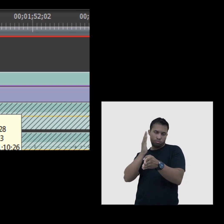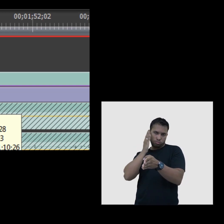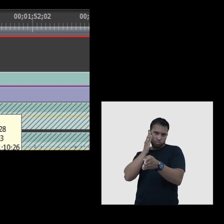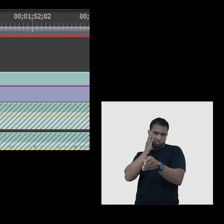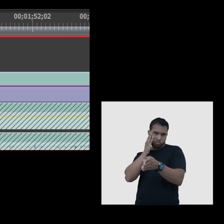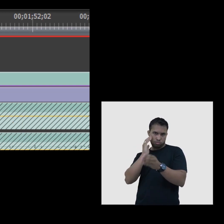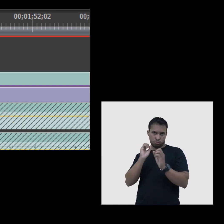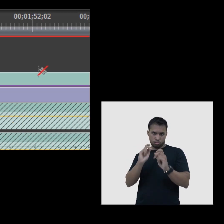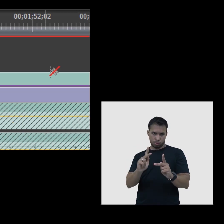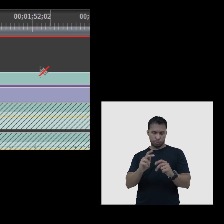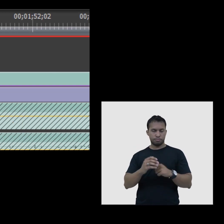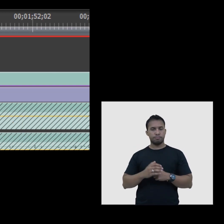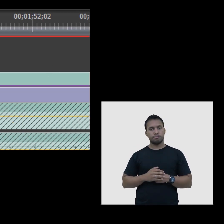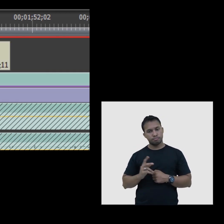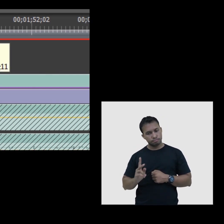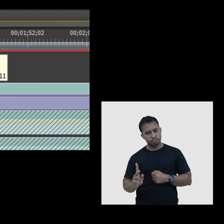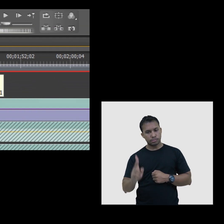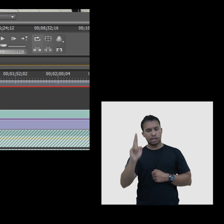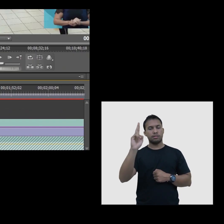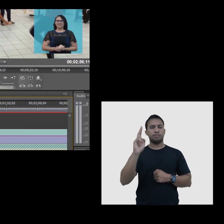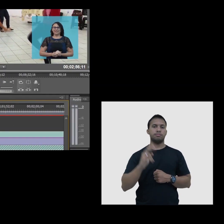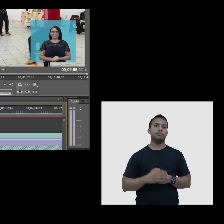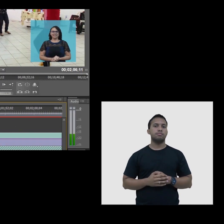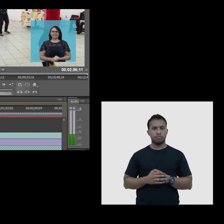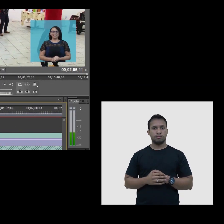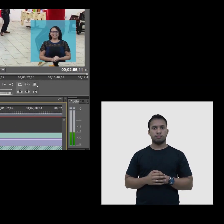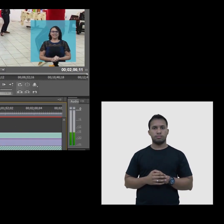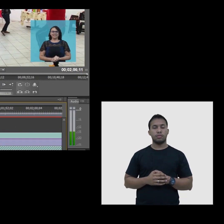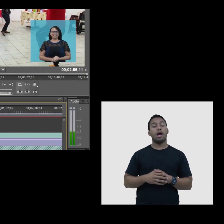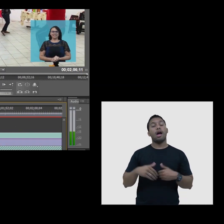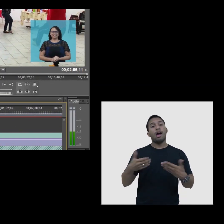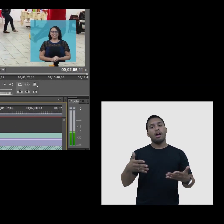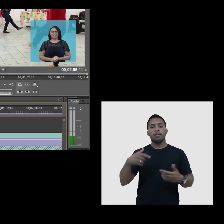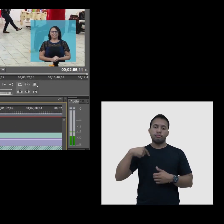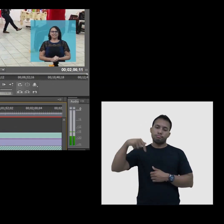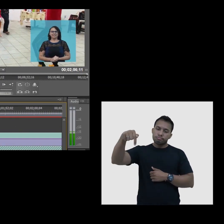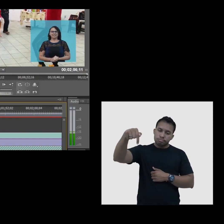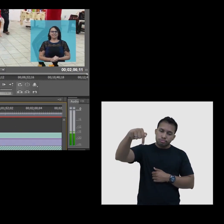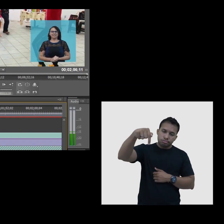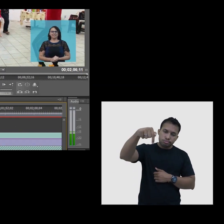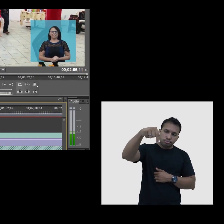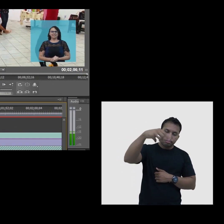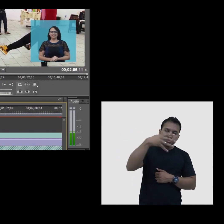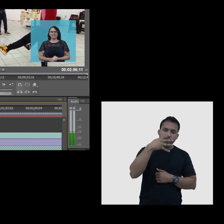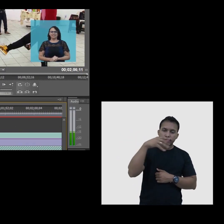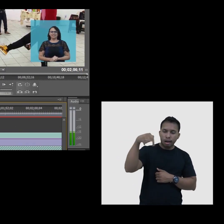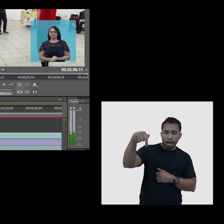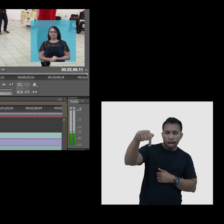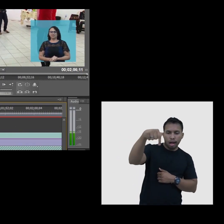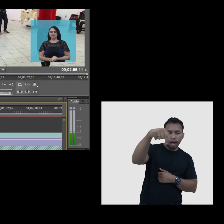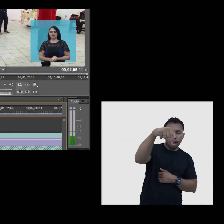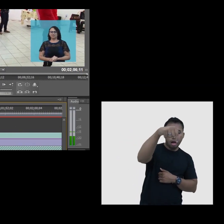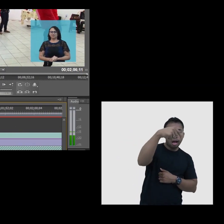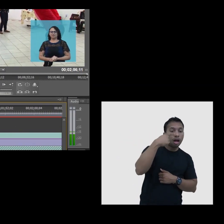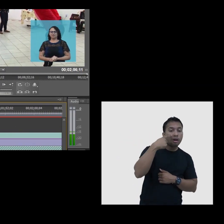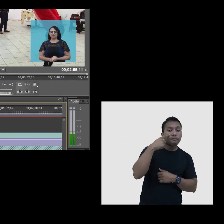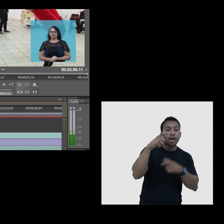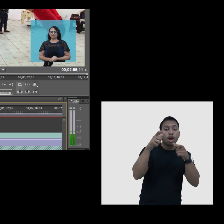Então vou continuar assistindo o vídeo, vou puxar aqui com a agulha para ver até onde é que o intérprete vai começar a sinalizar de